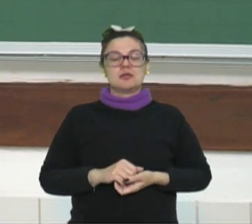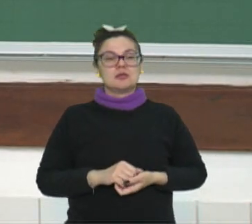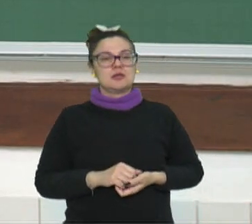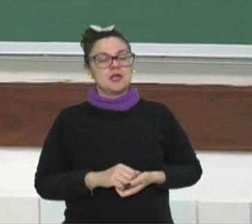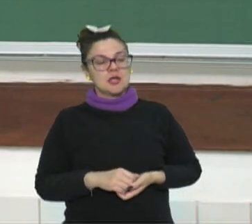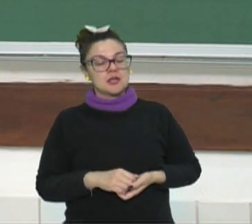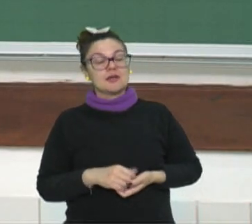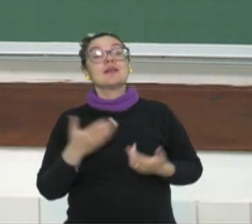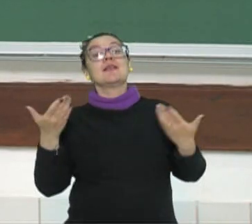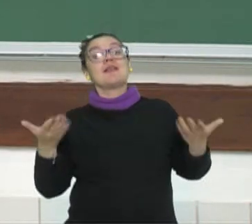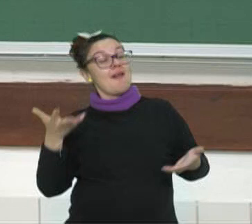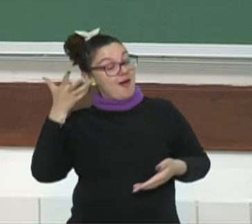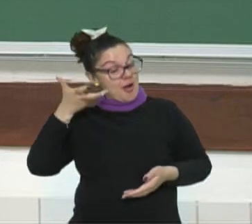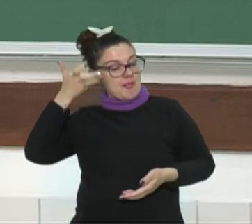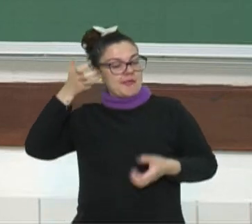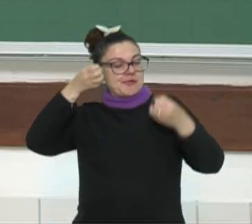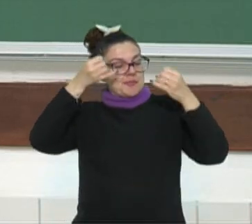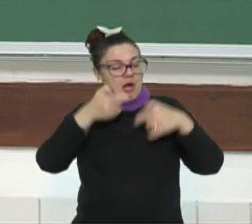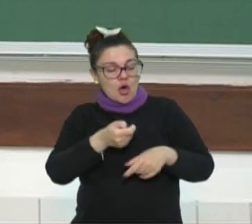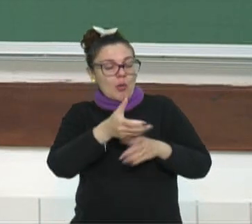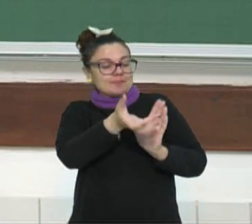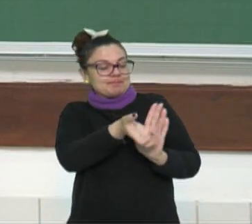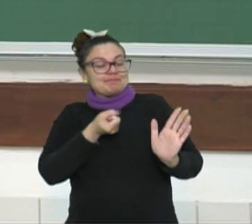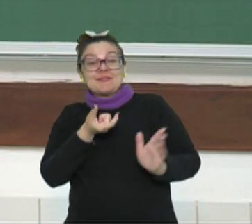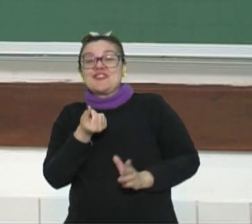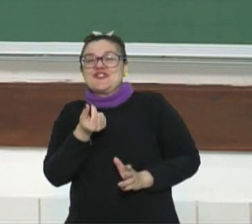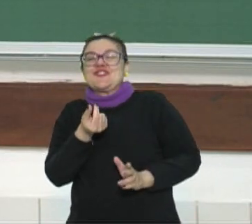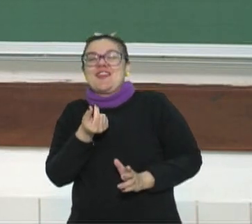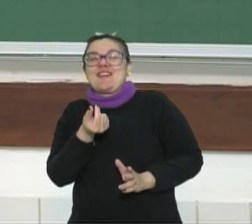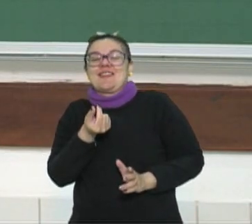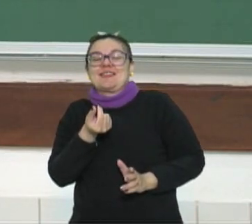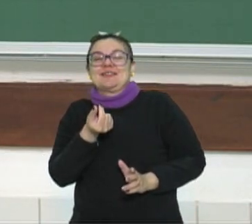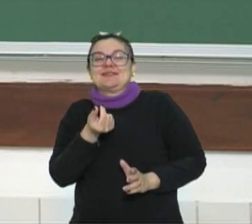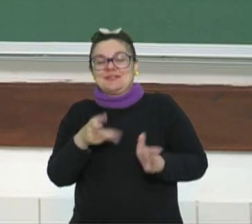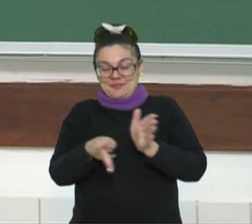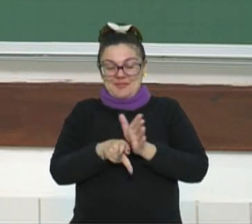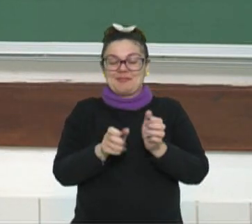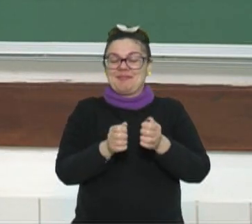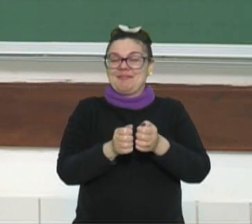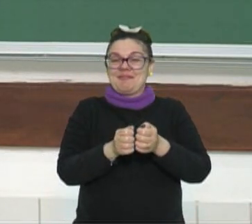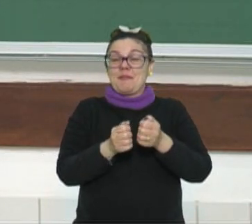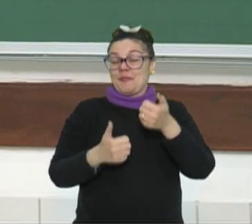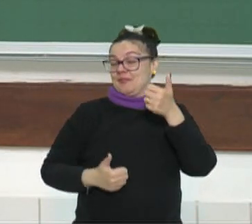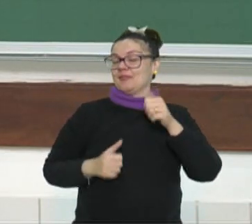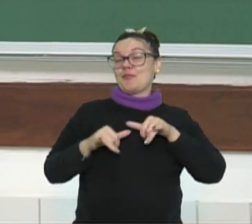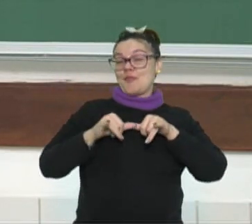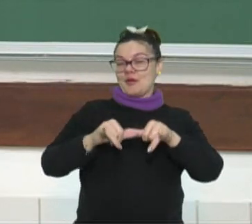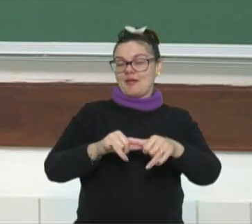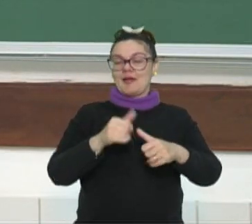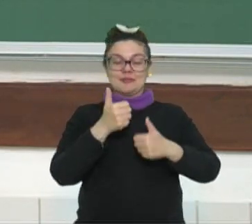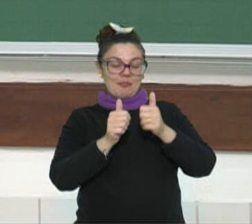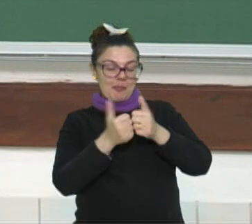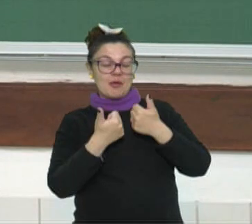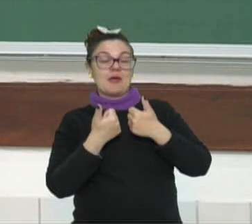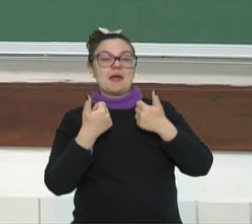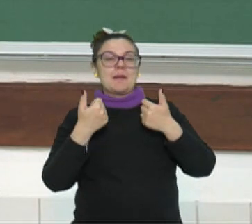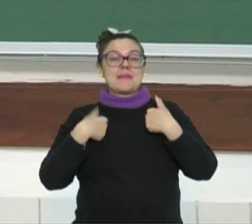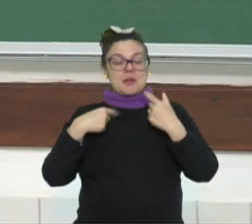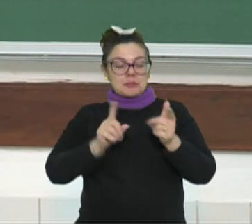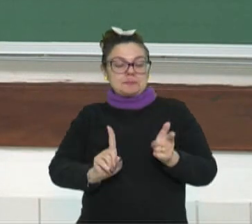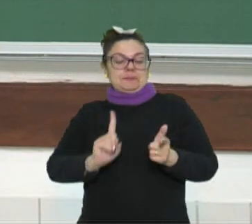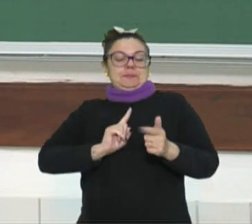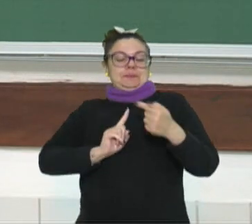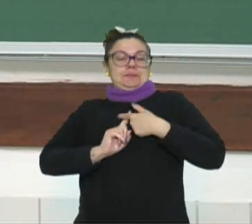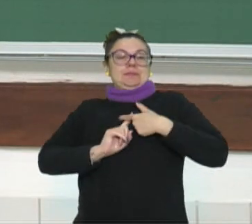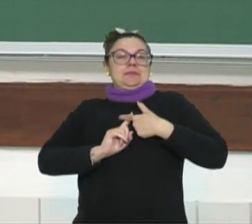dizendo para a mãe dela que ela quase ficou com o troco do mercado. E não ficou, porque tem alguma coisa dentro dela, um inquilino.